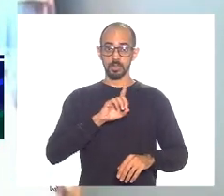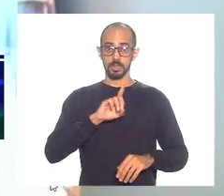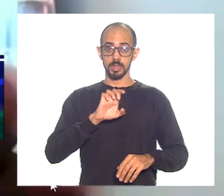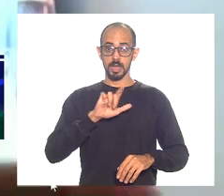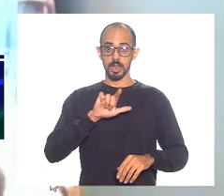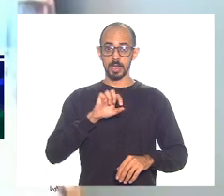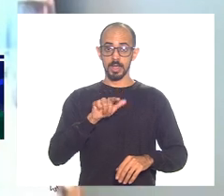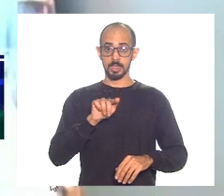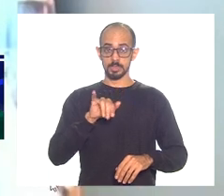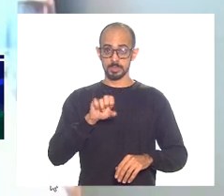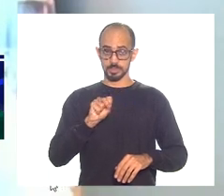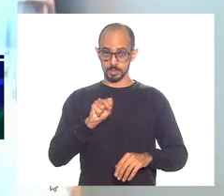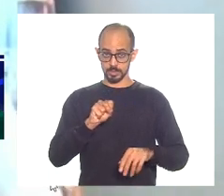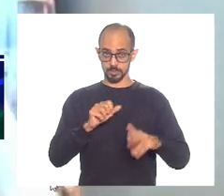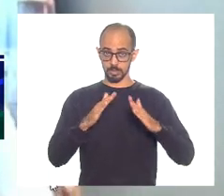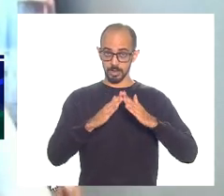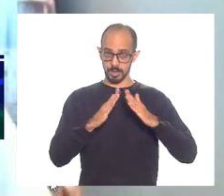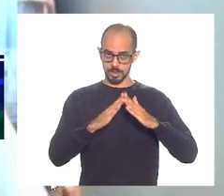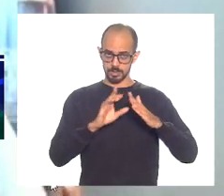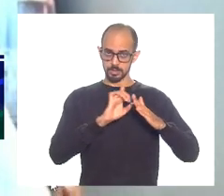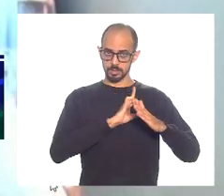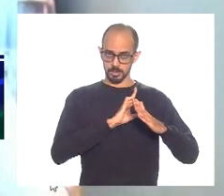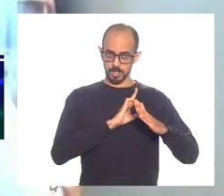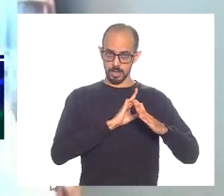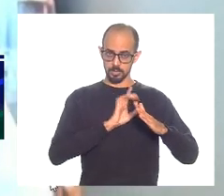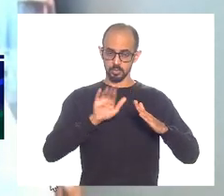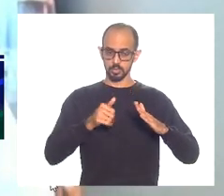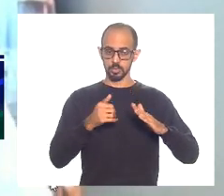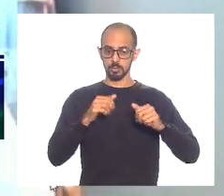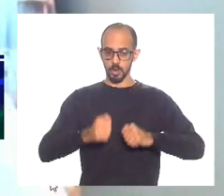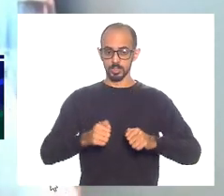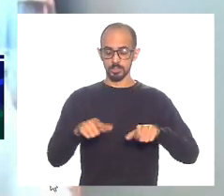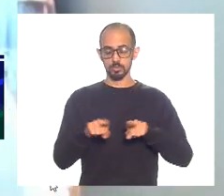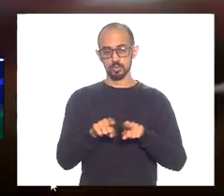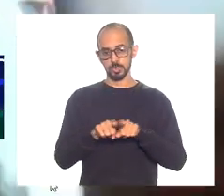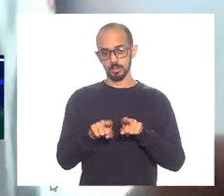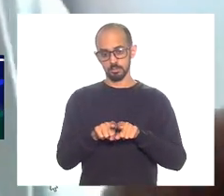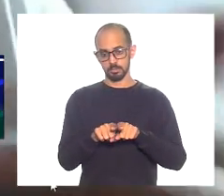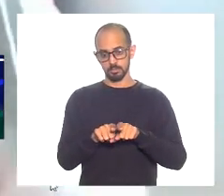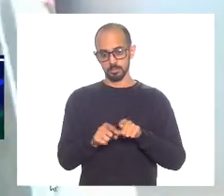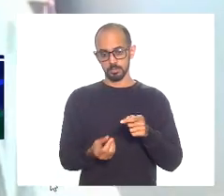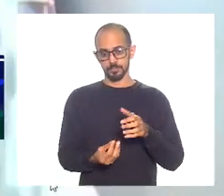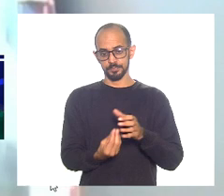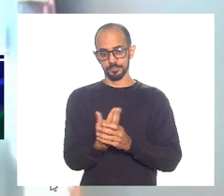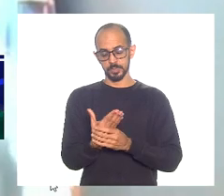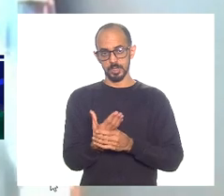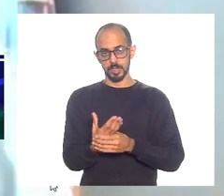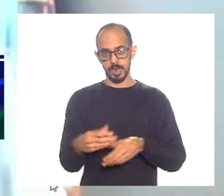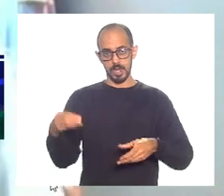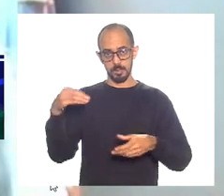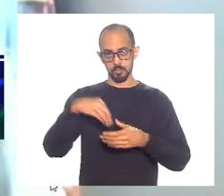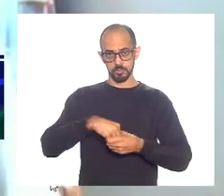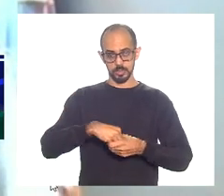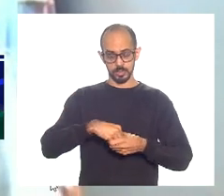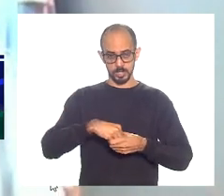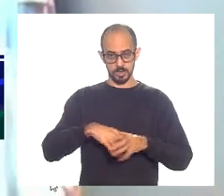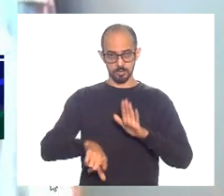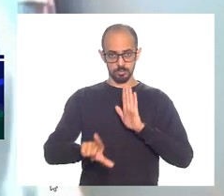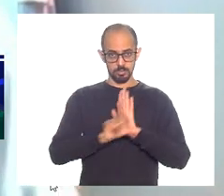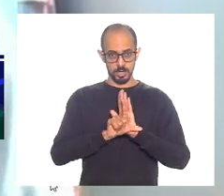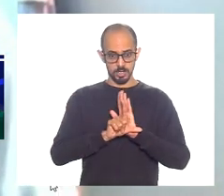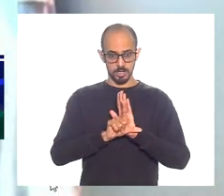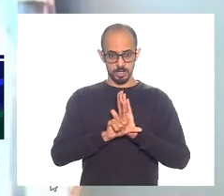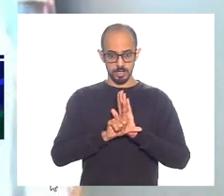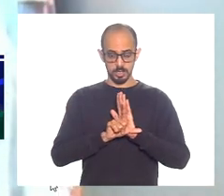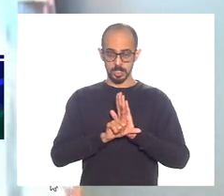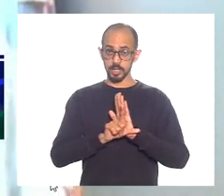atrás, podemos internalizar por lei, e isso fizemos na semana passada, foi aprovado o projeto dos